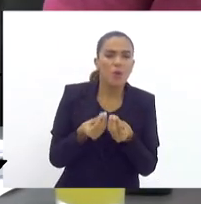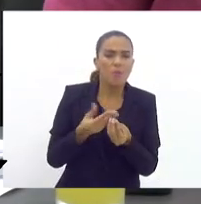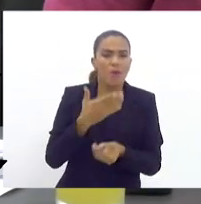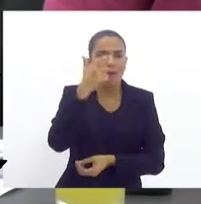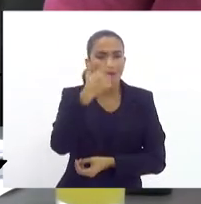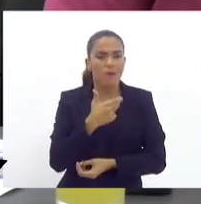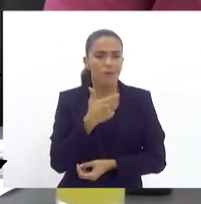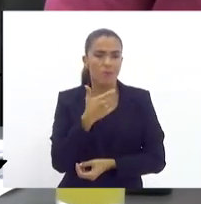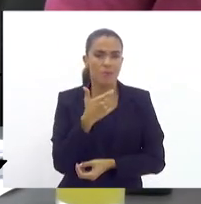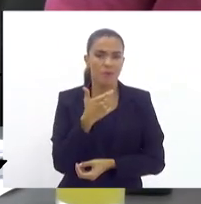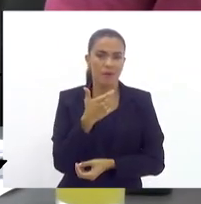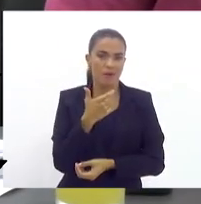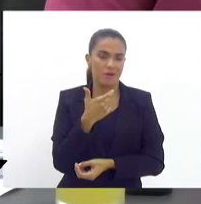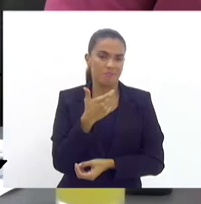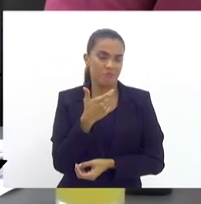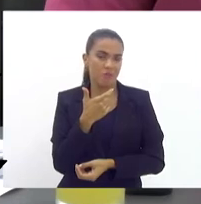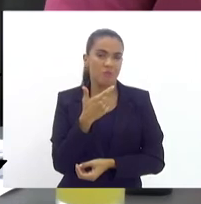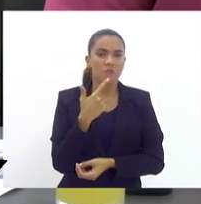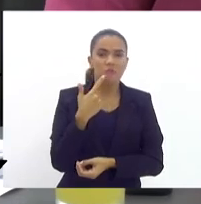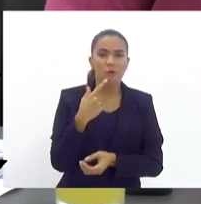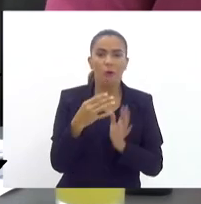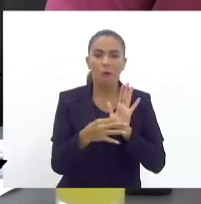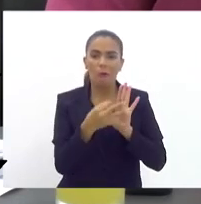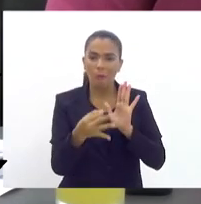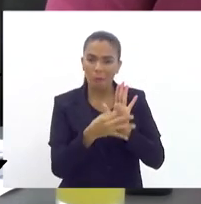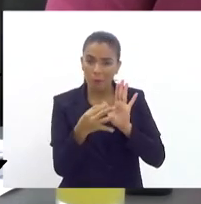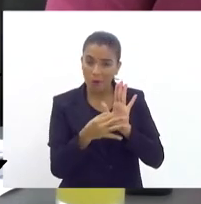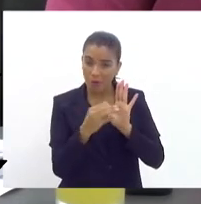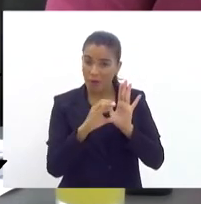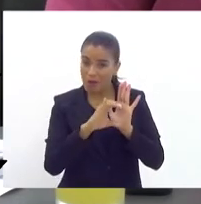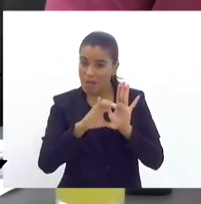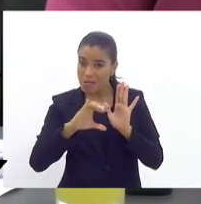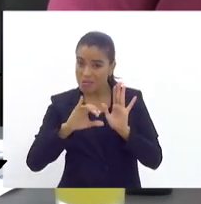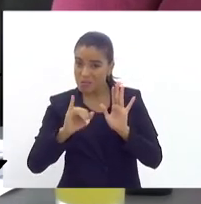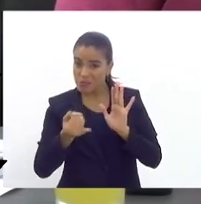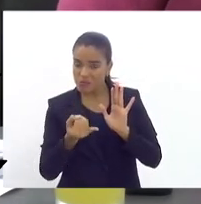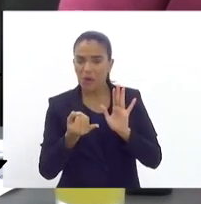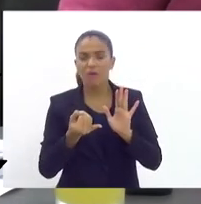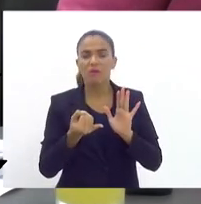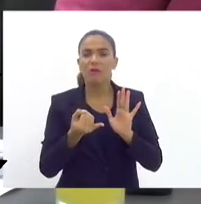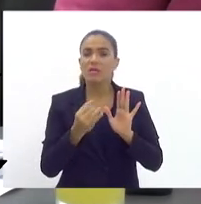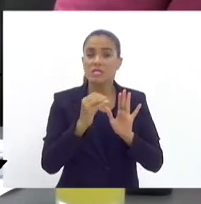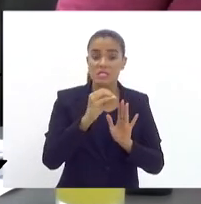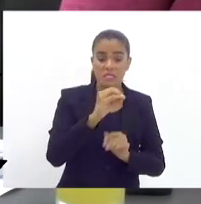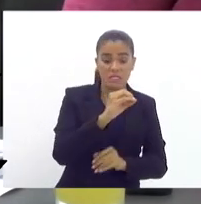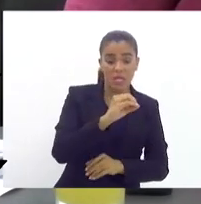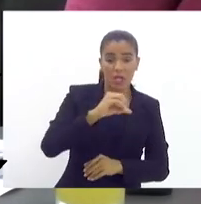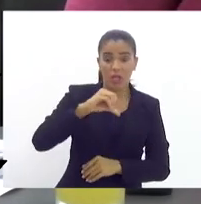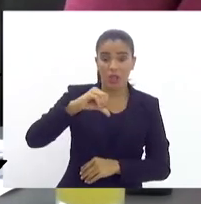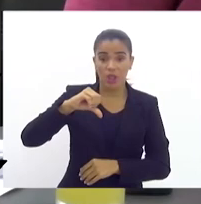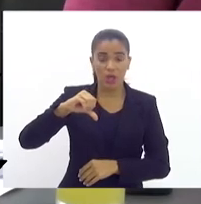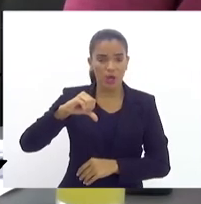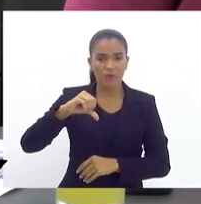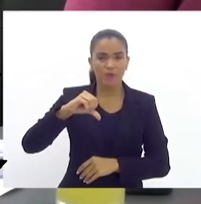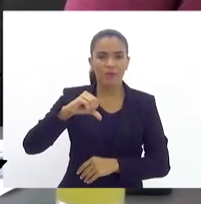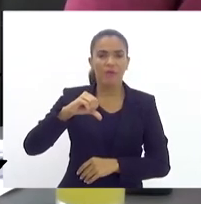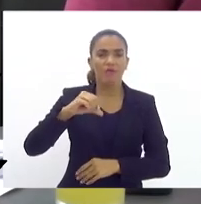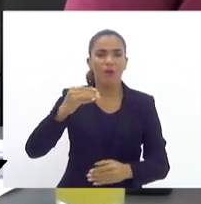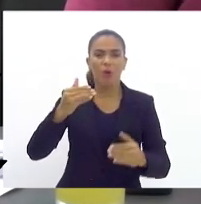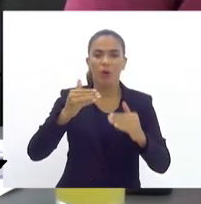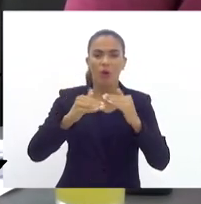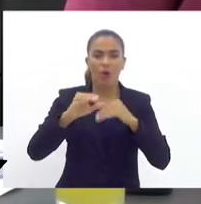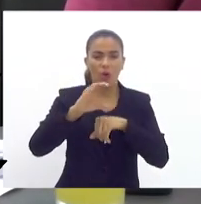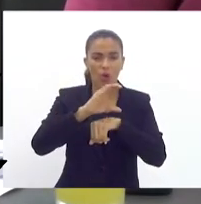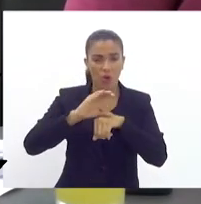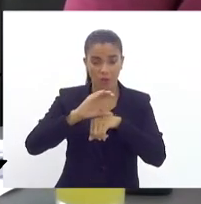vou pegar um parecer da CCJ de 09, que deu pela